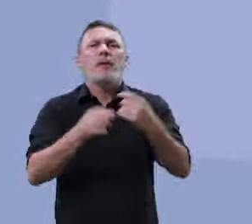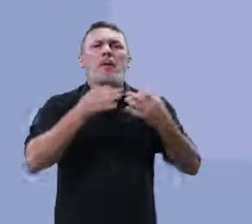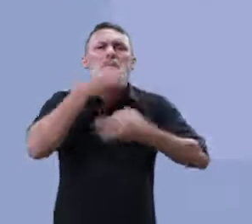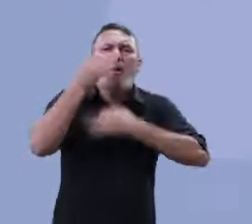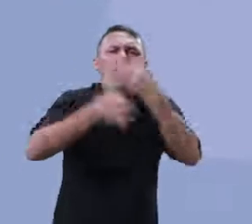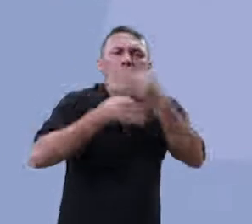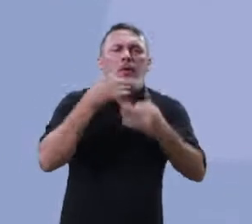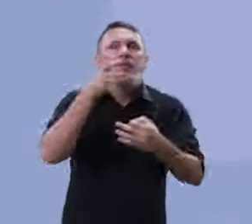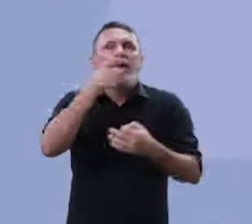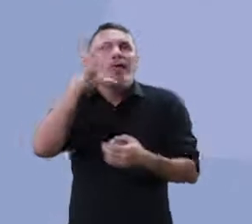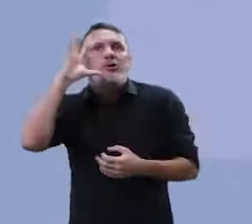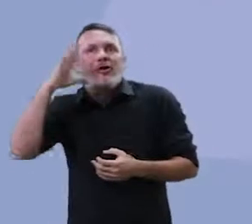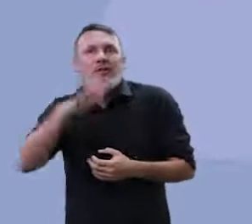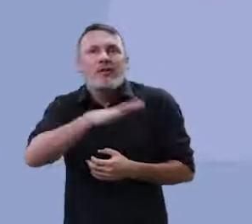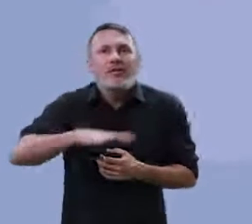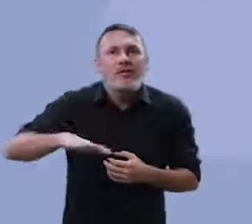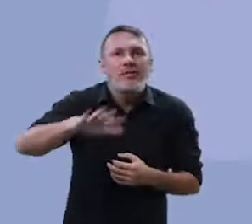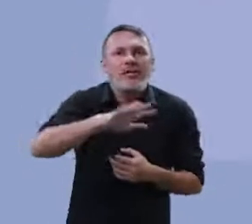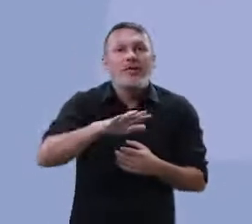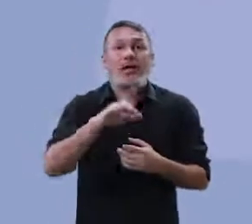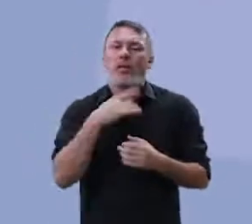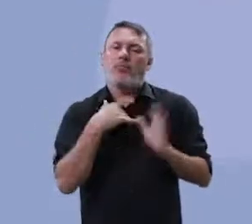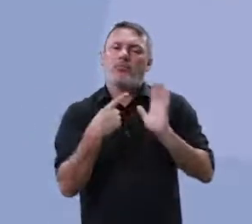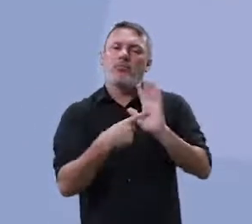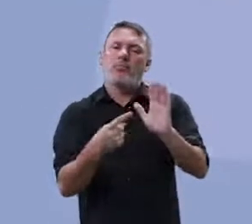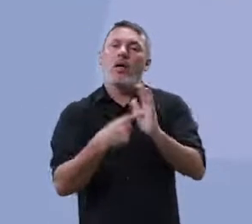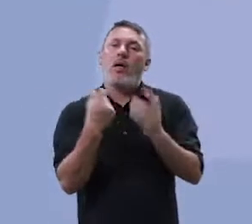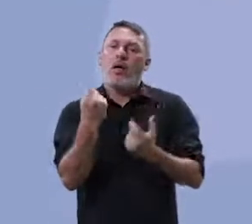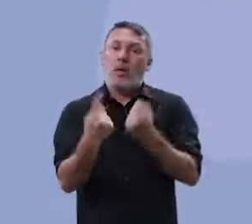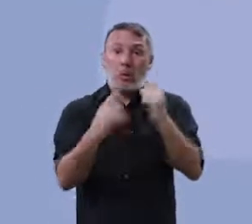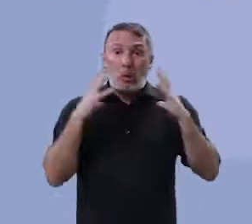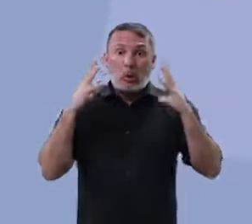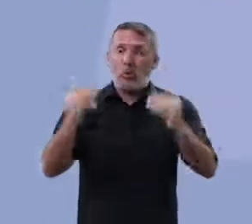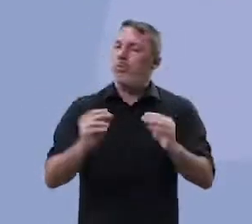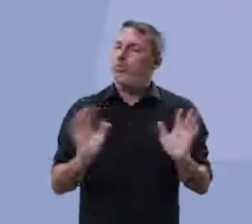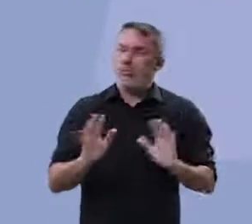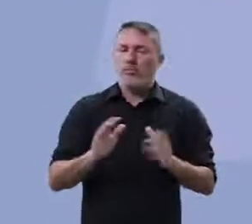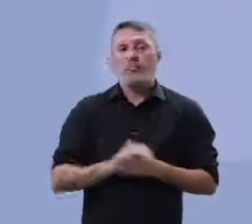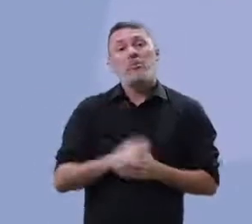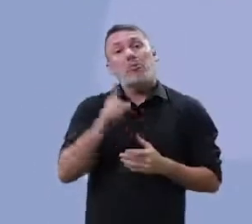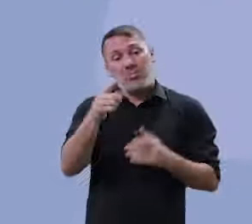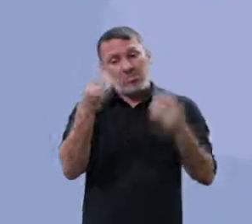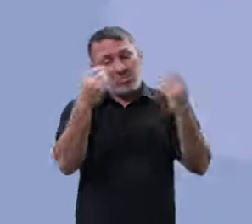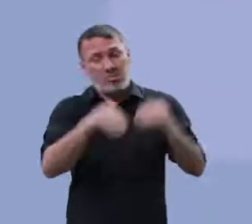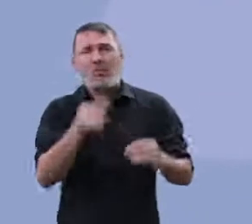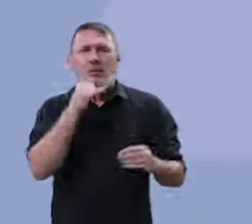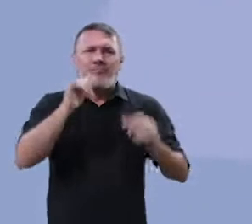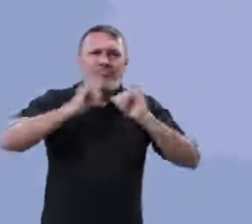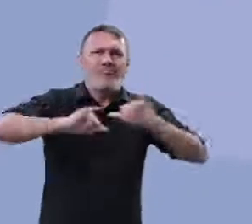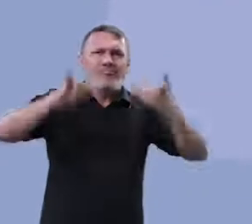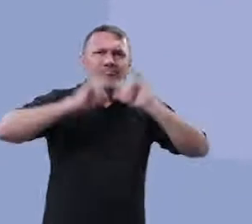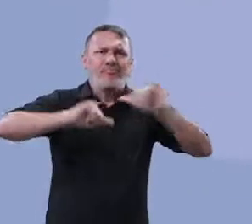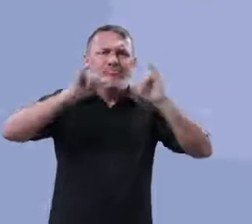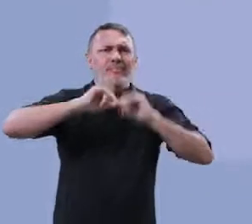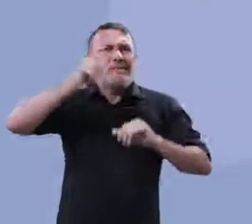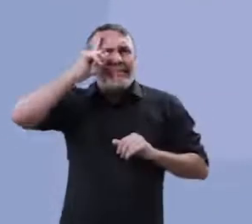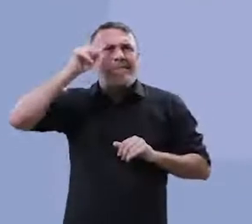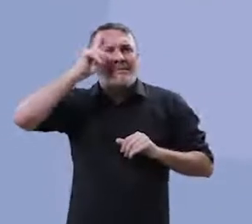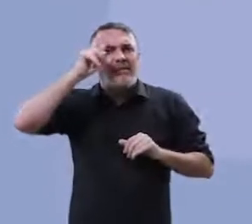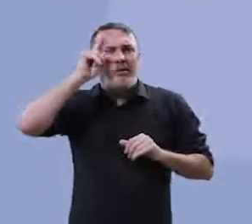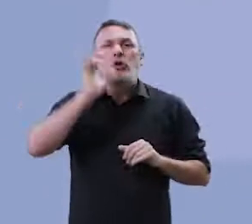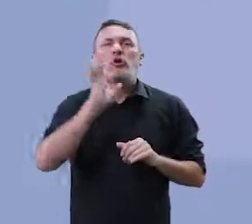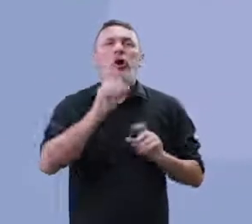Vou apresentar algumas para vocês, não quer dizer que vocês precisam usar todas. Olha lá, campanhas mais efetivas e frequentes.